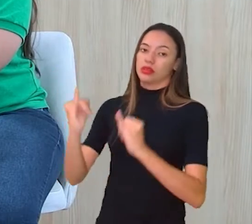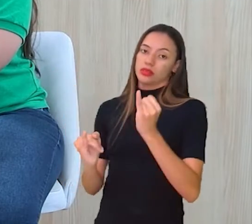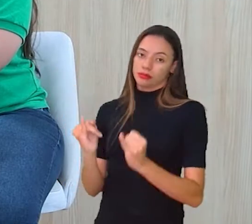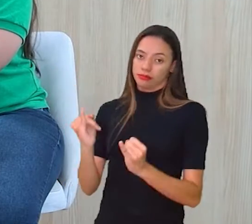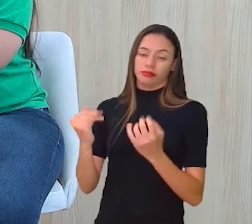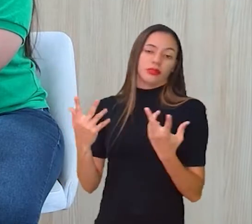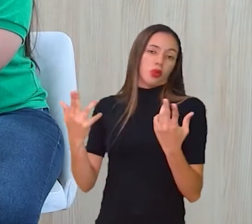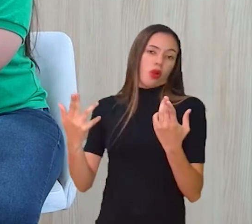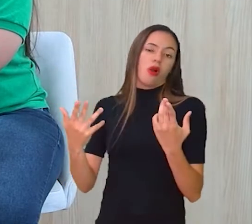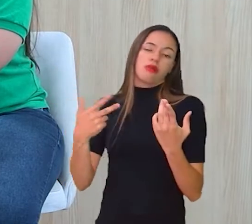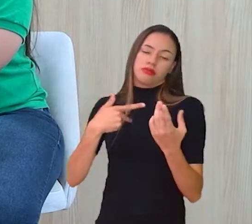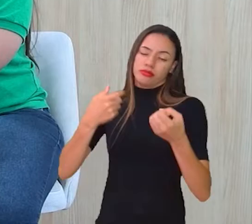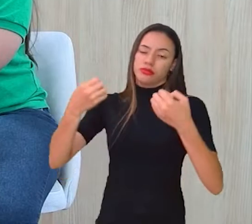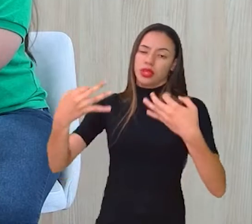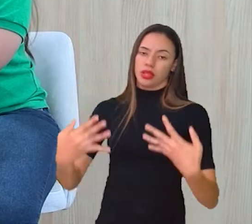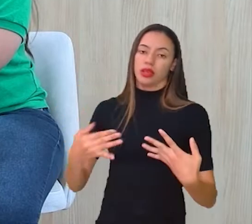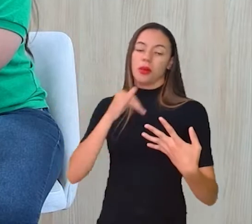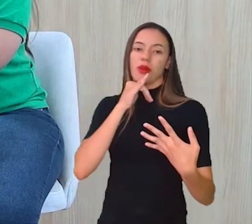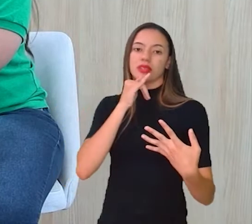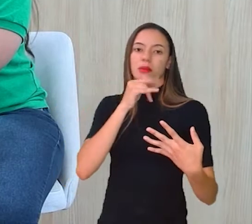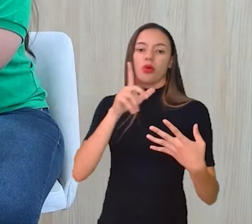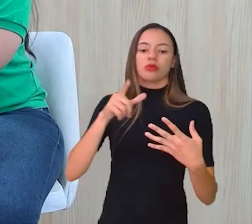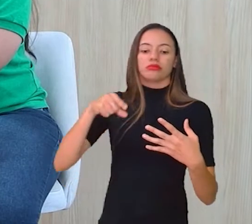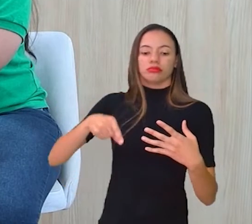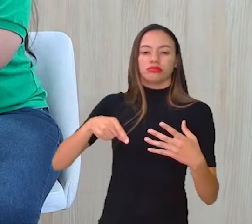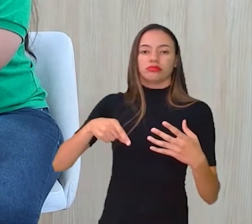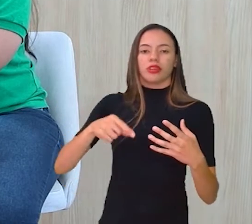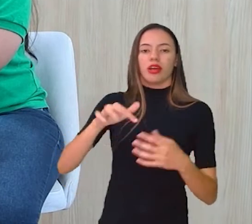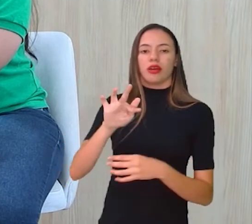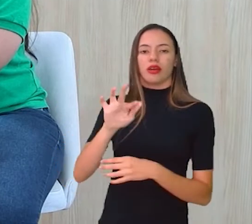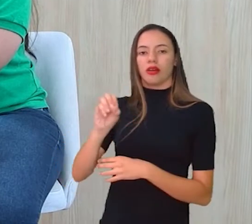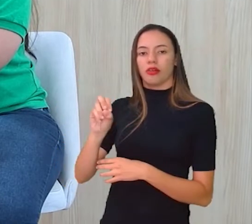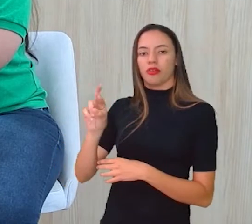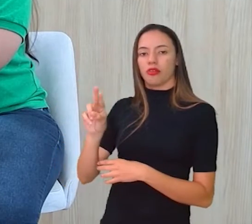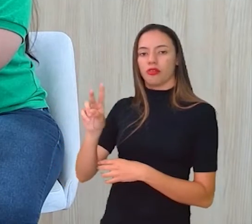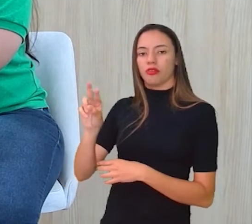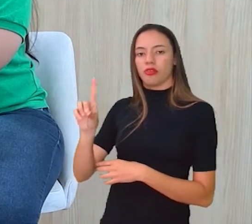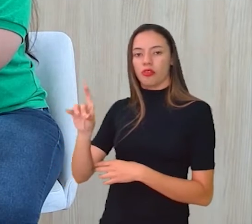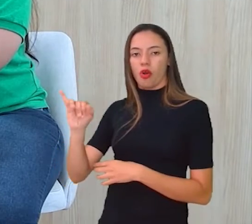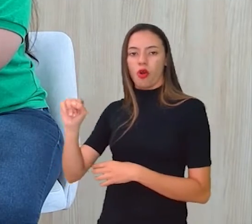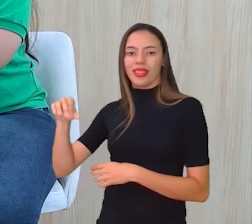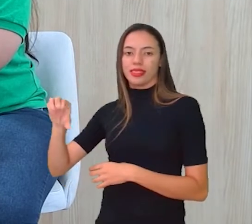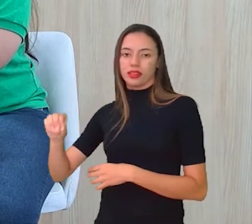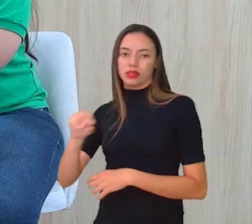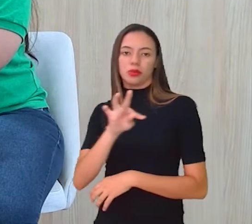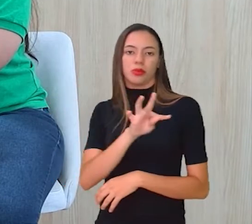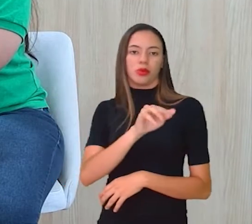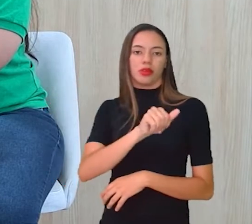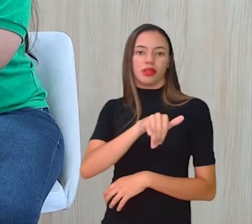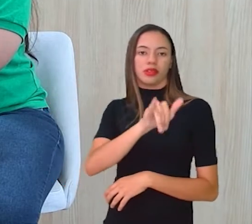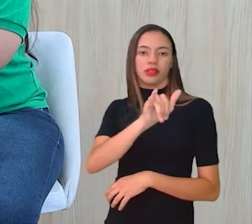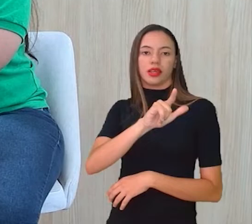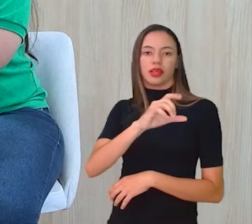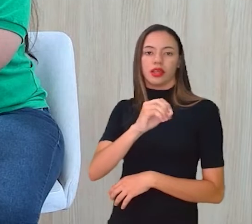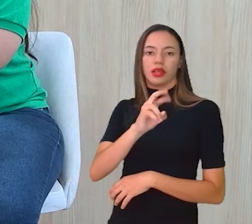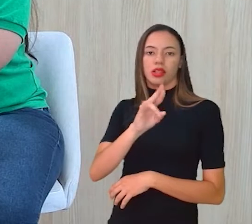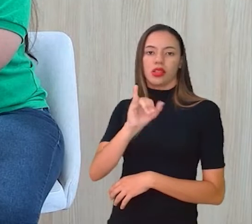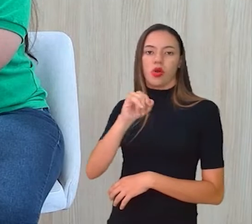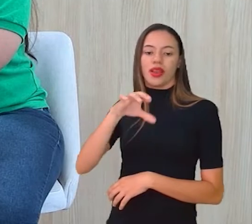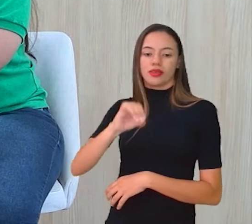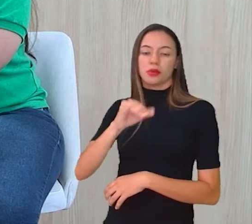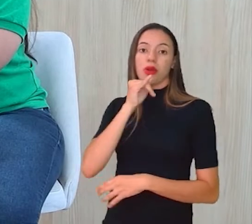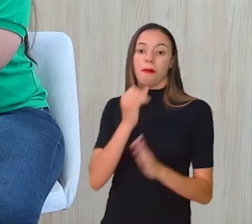ou seja, aquela parte lá da linha de produção, Fordismo, Taylorismo, ou seja, seria uma produção em